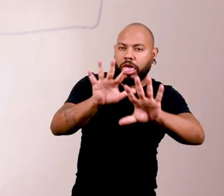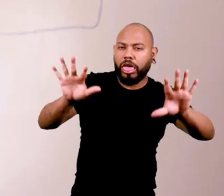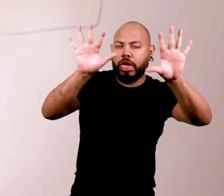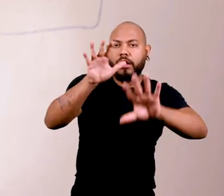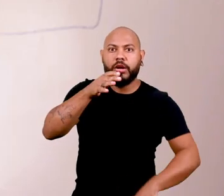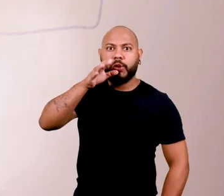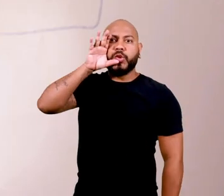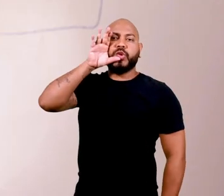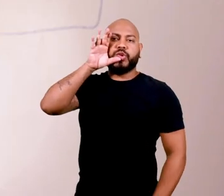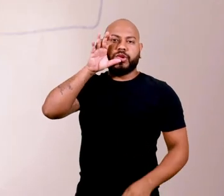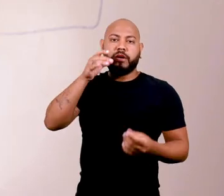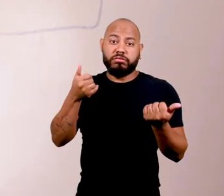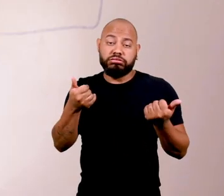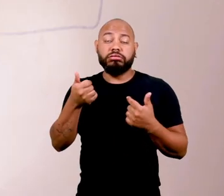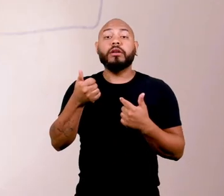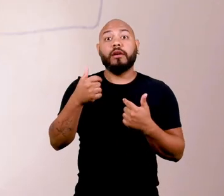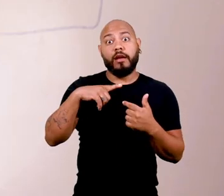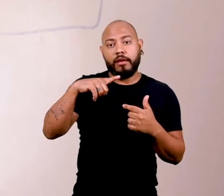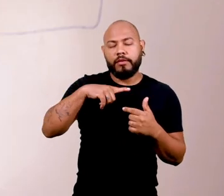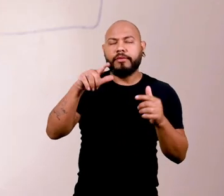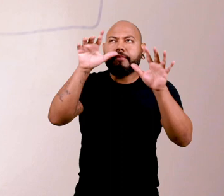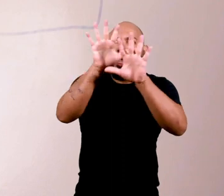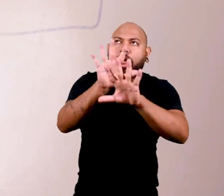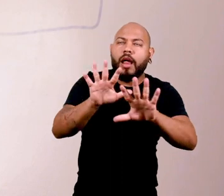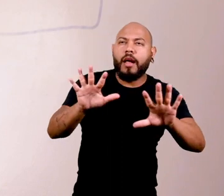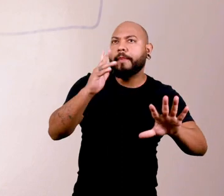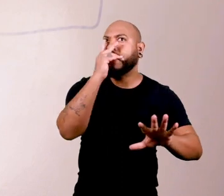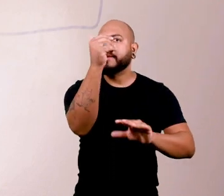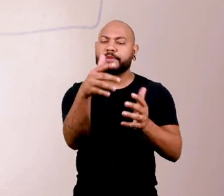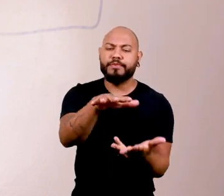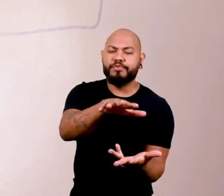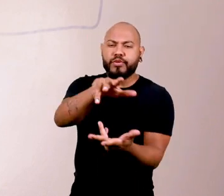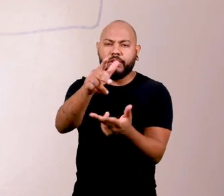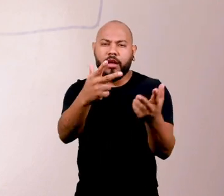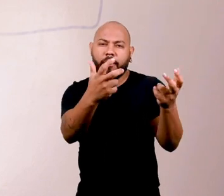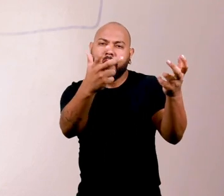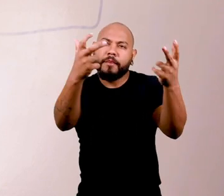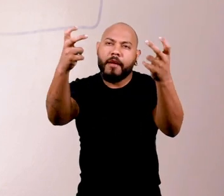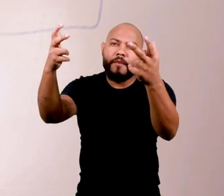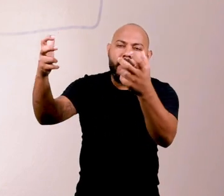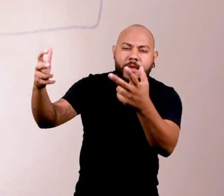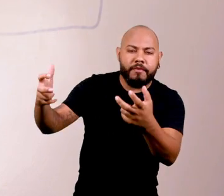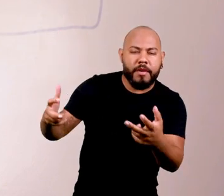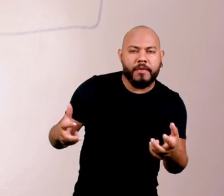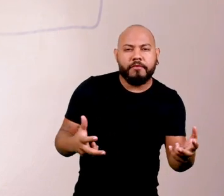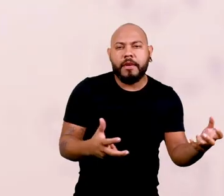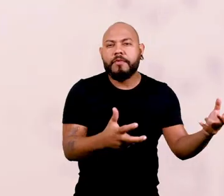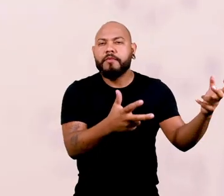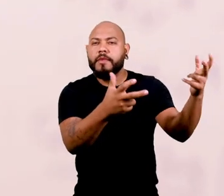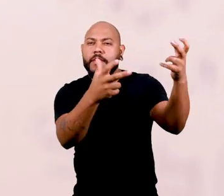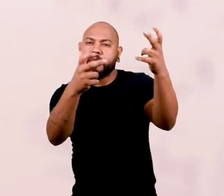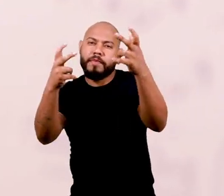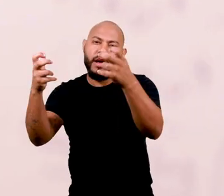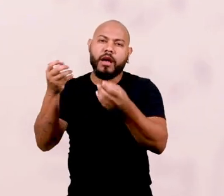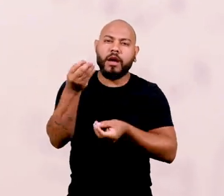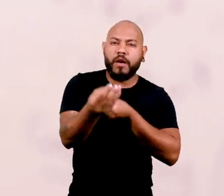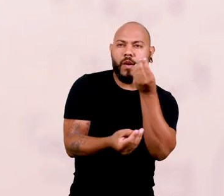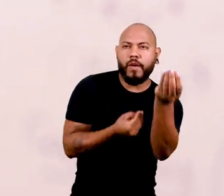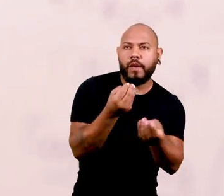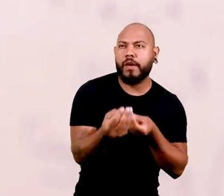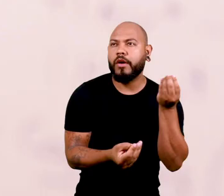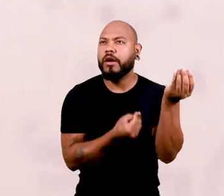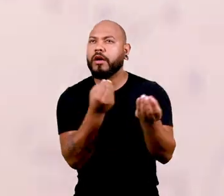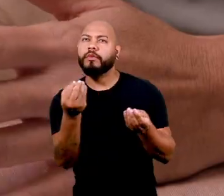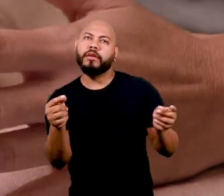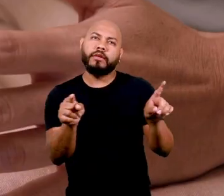indivíduo bebe ayahuasca, no geral ele vai apresentar uma série de alterações na maneira como ele percebe